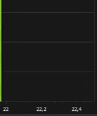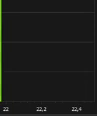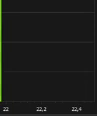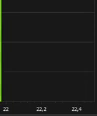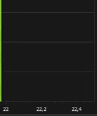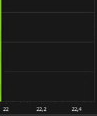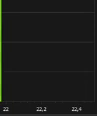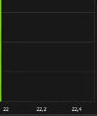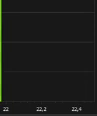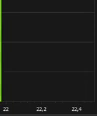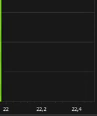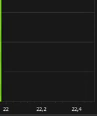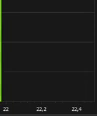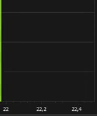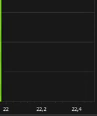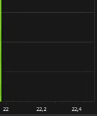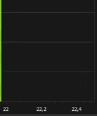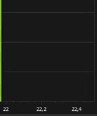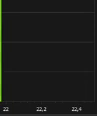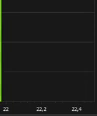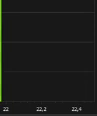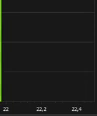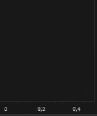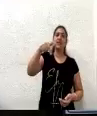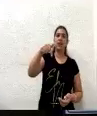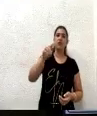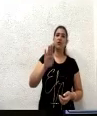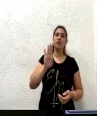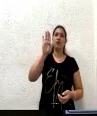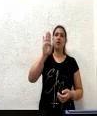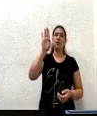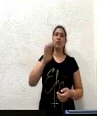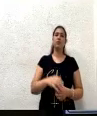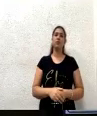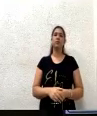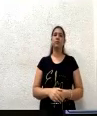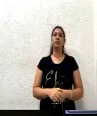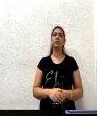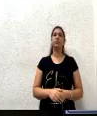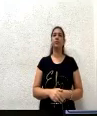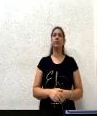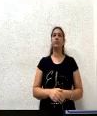49/2023 foi aprovado por 7 votos favoráveis.